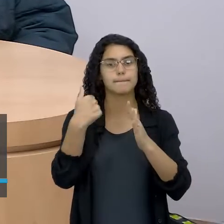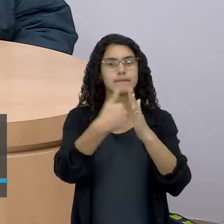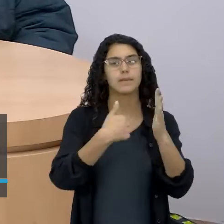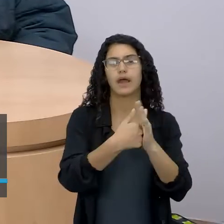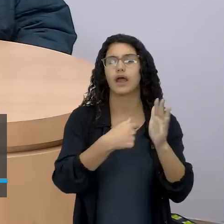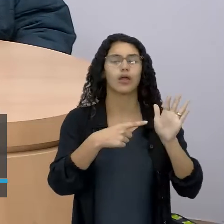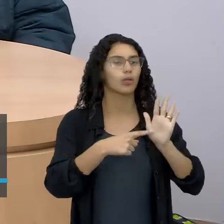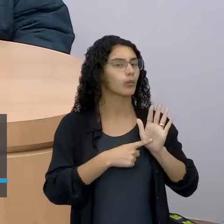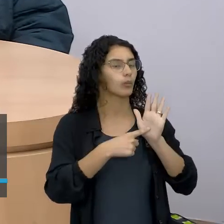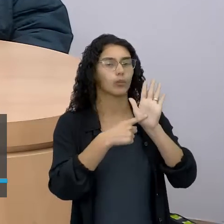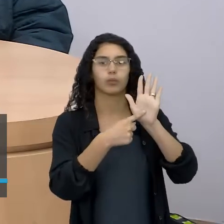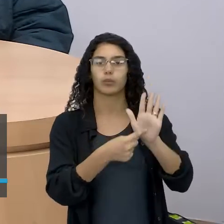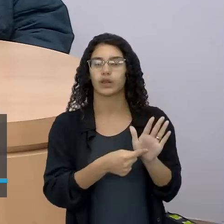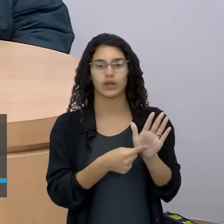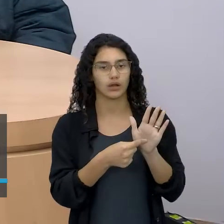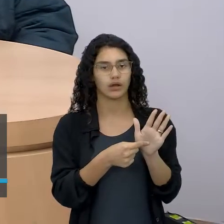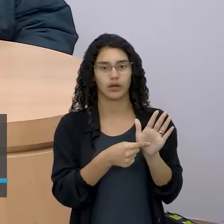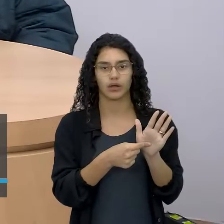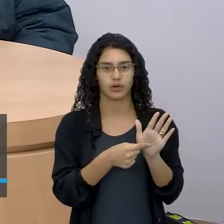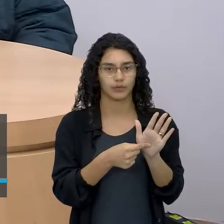se mostraram